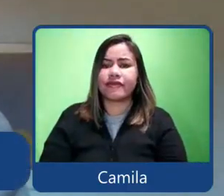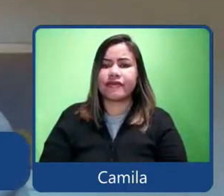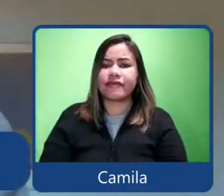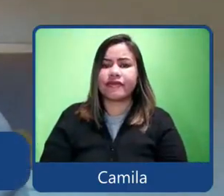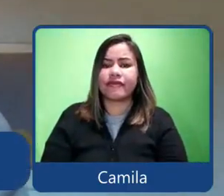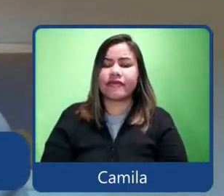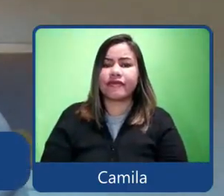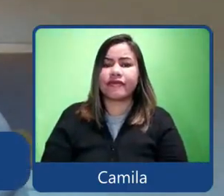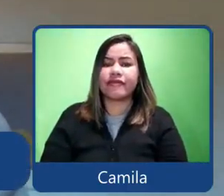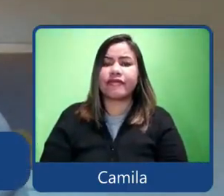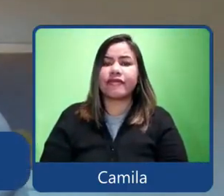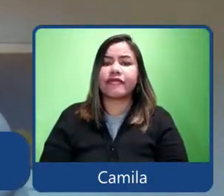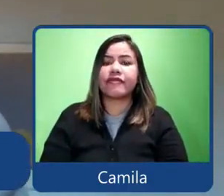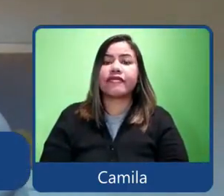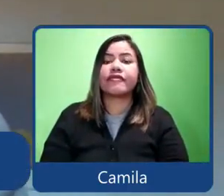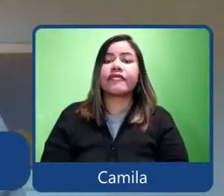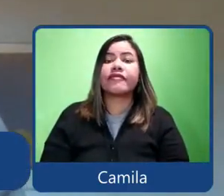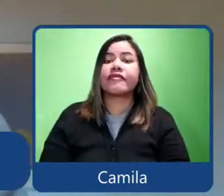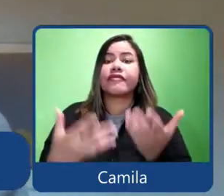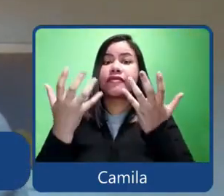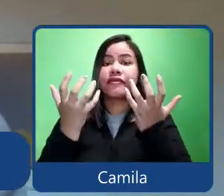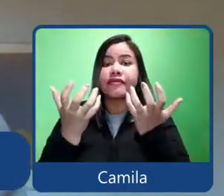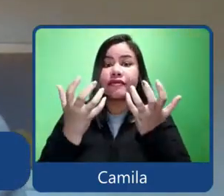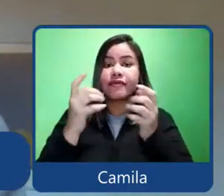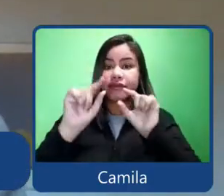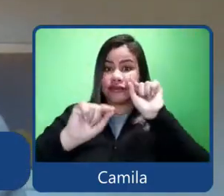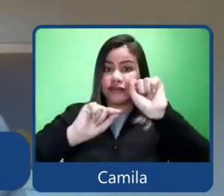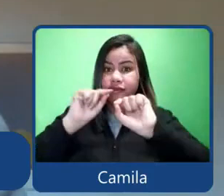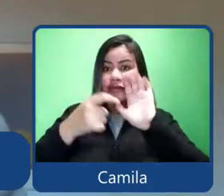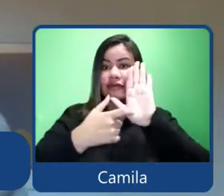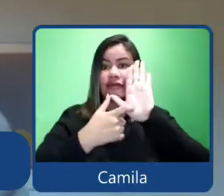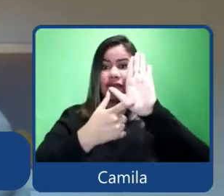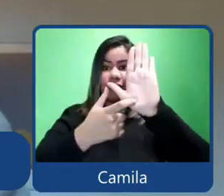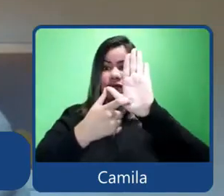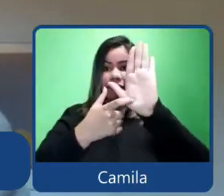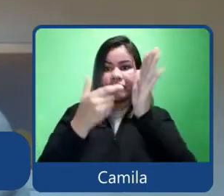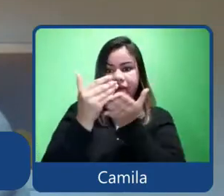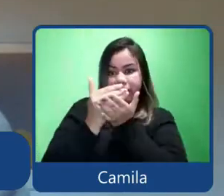gostaria de fazer uma apresentação introdutória